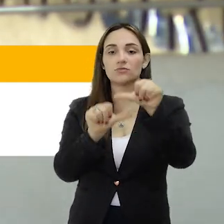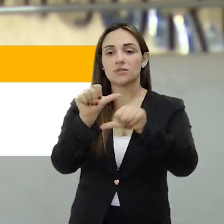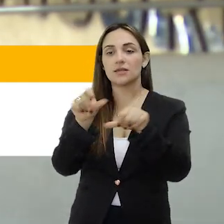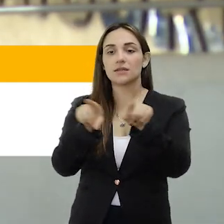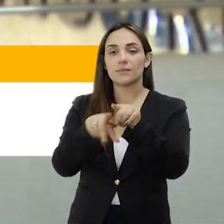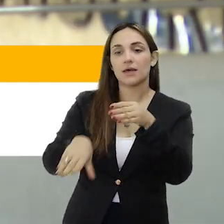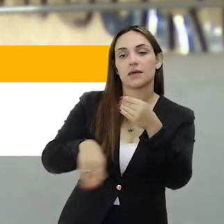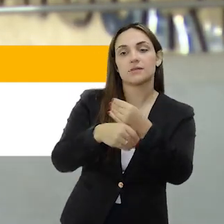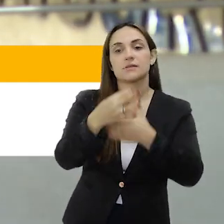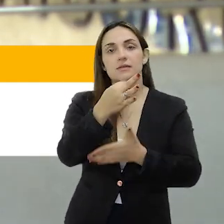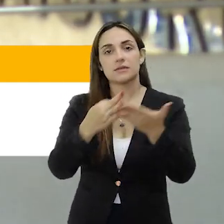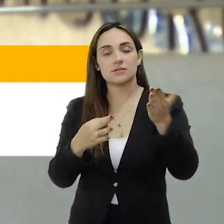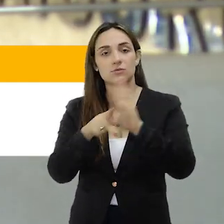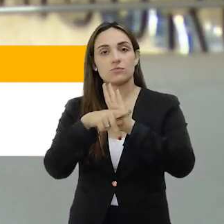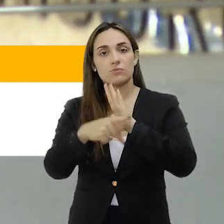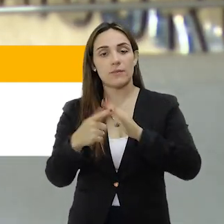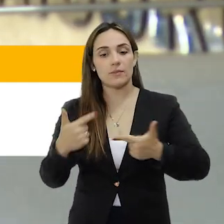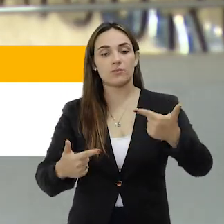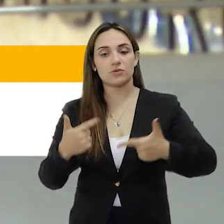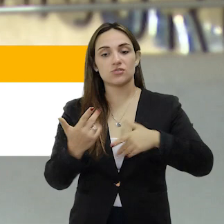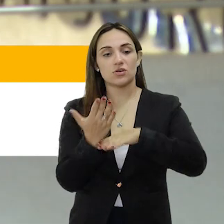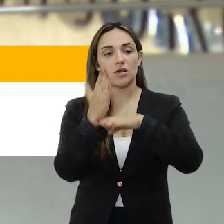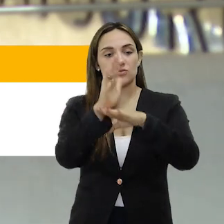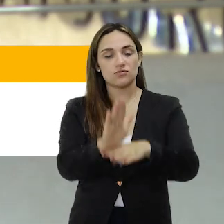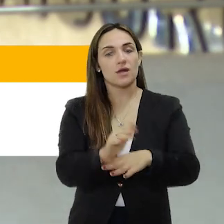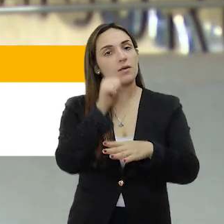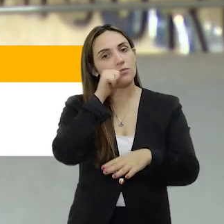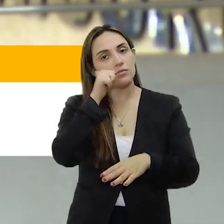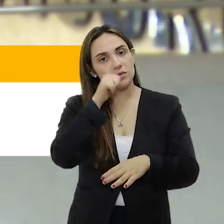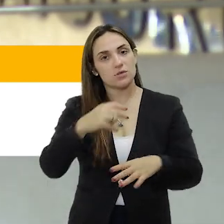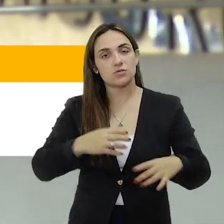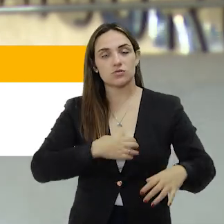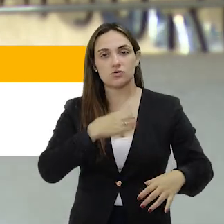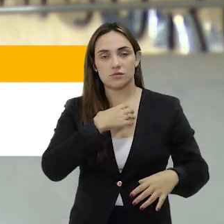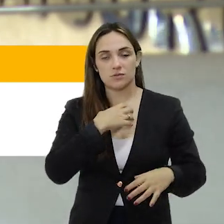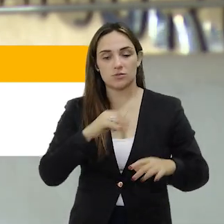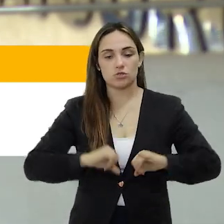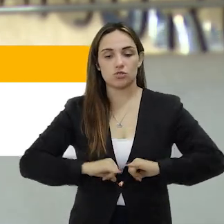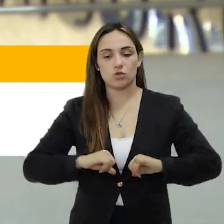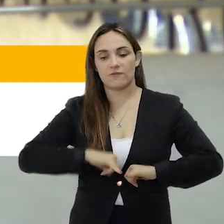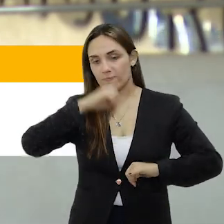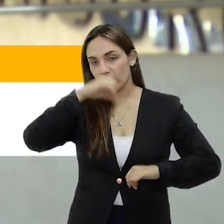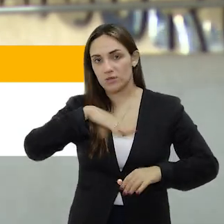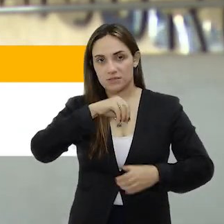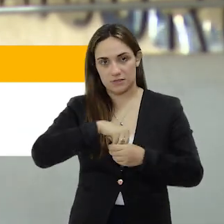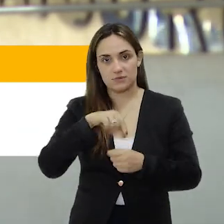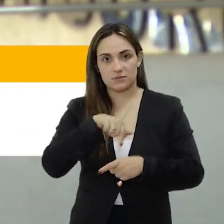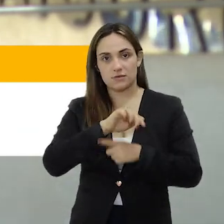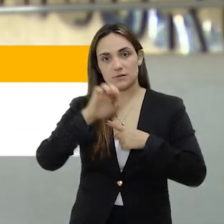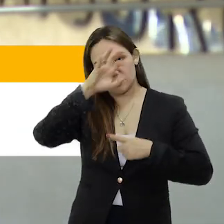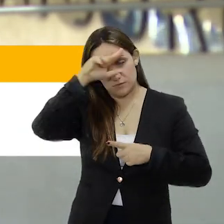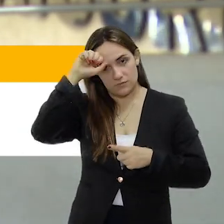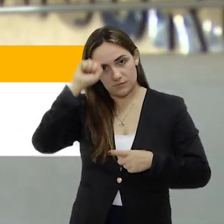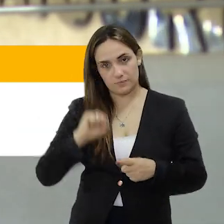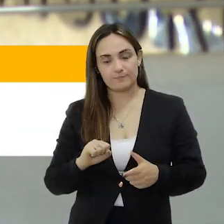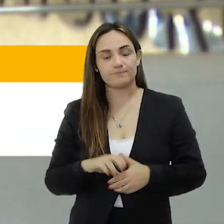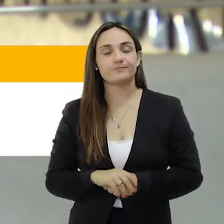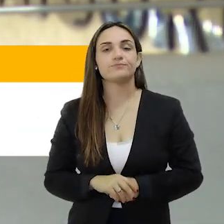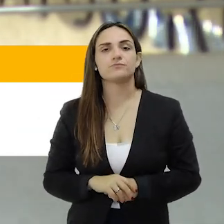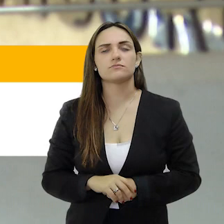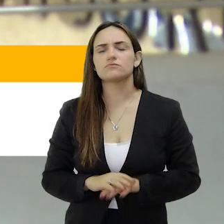acrescenta dispositivo à lei que trata sobre a política de amparo e assistência à mulher vítima de violência em Mato Grosso do